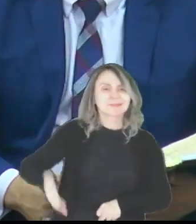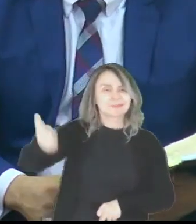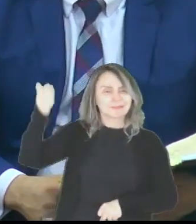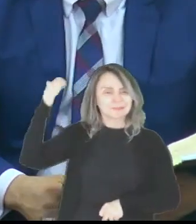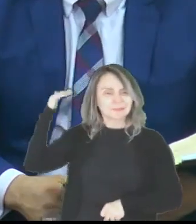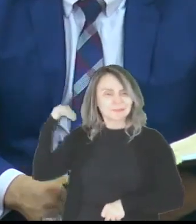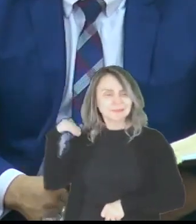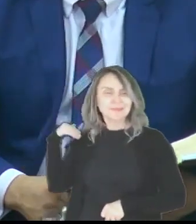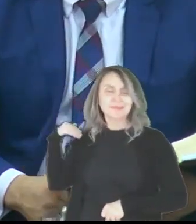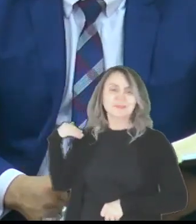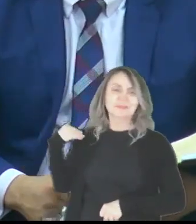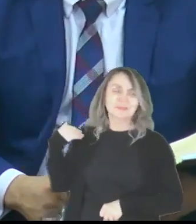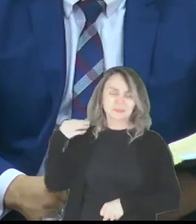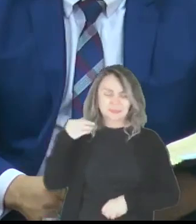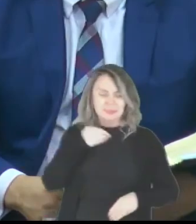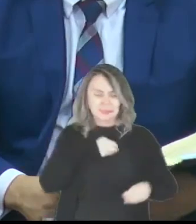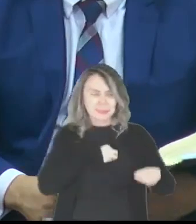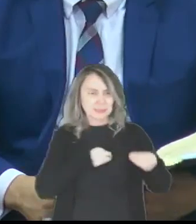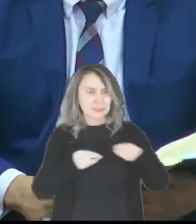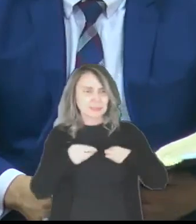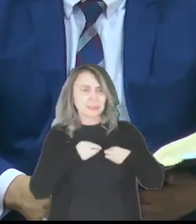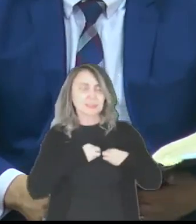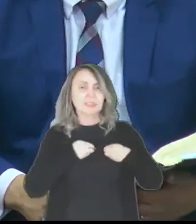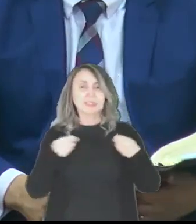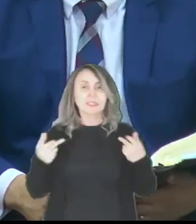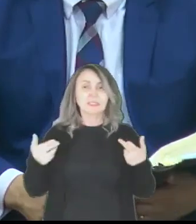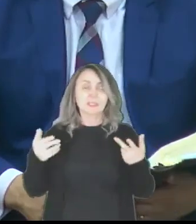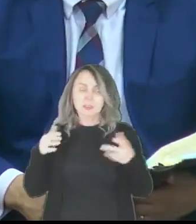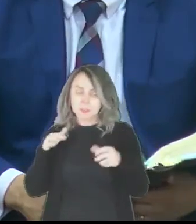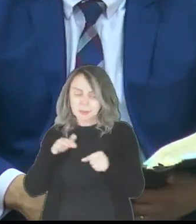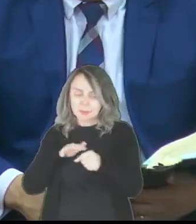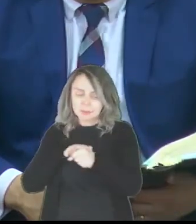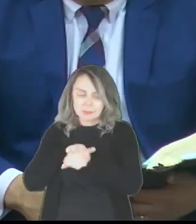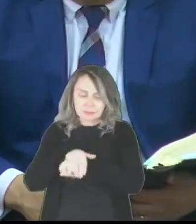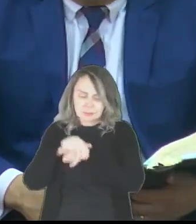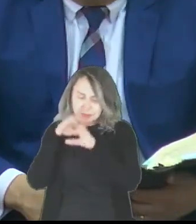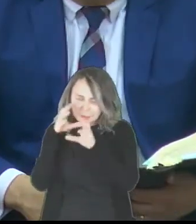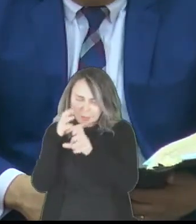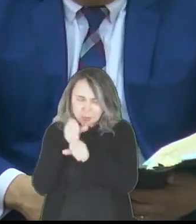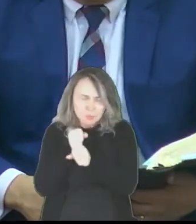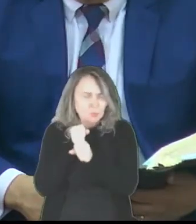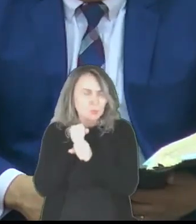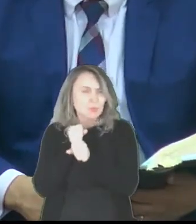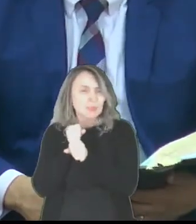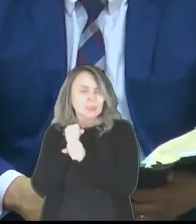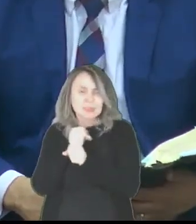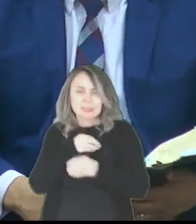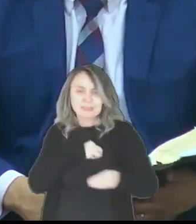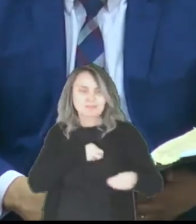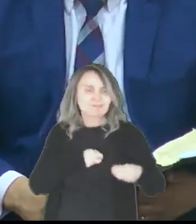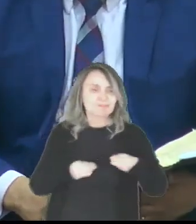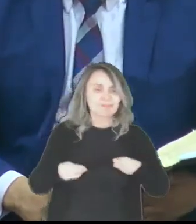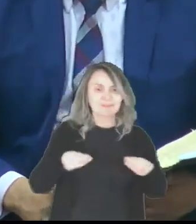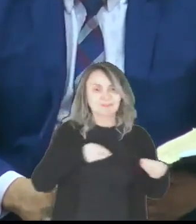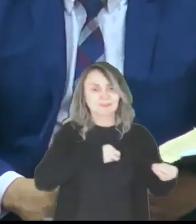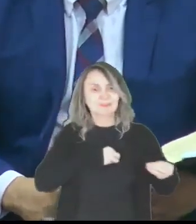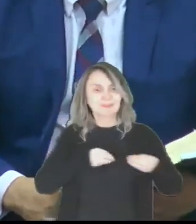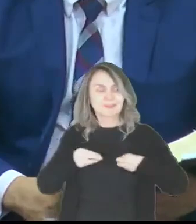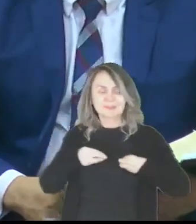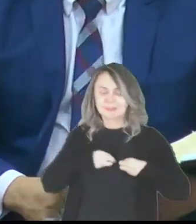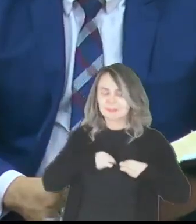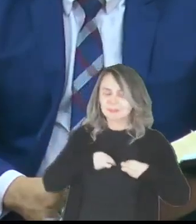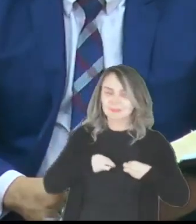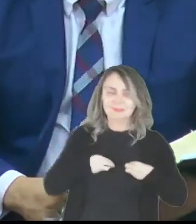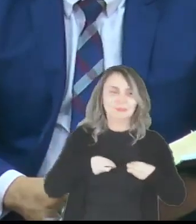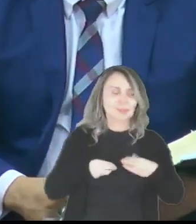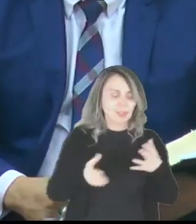você estava numa longa noite escura, e nós estávamos na escuridão do pecado, na escuridão da